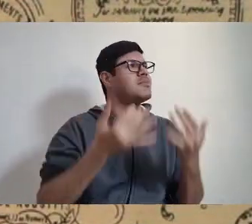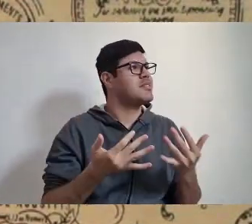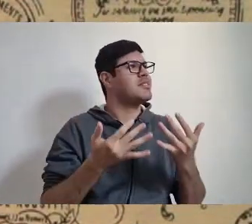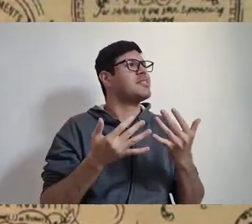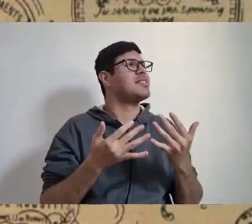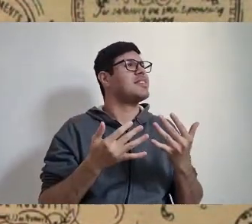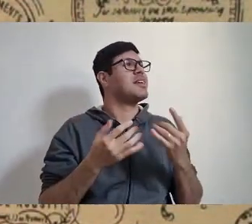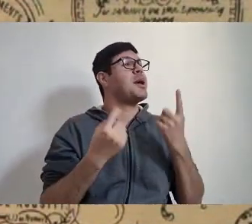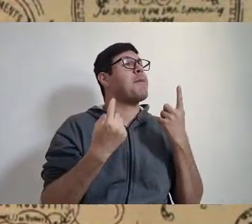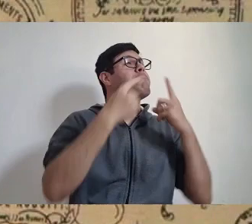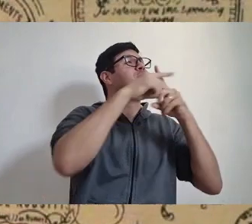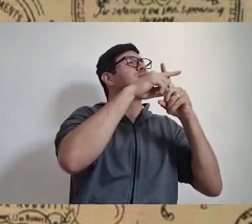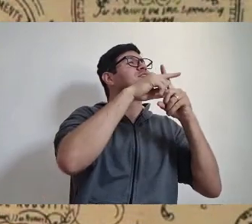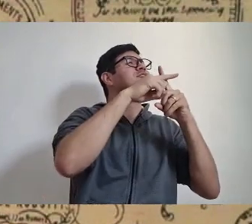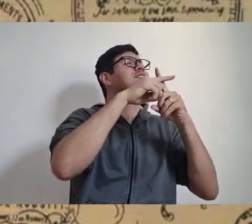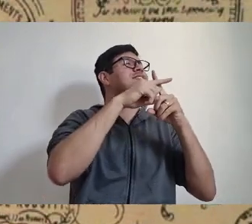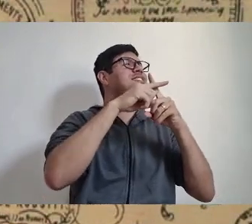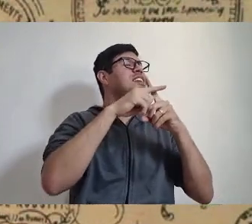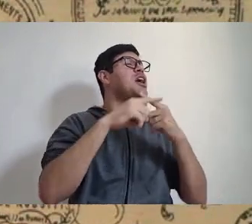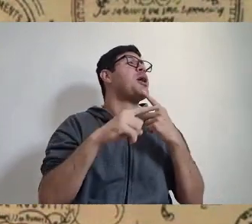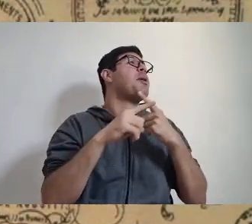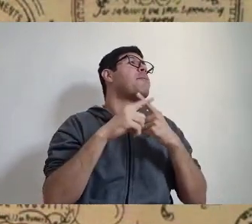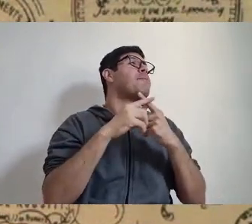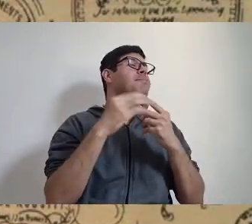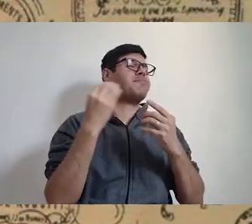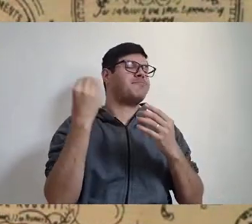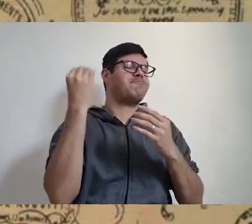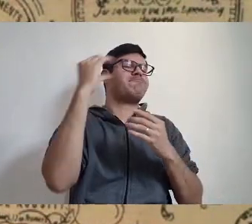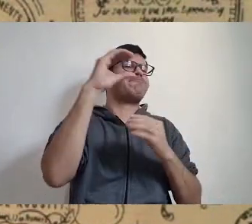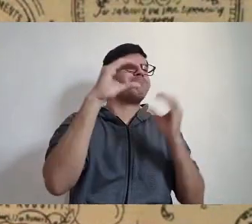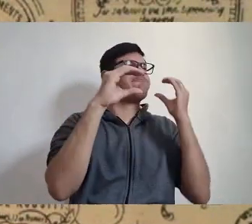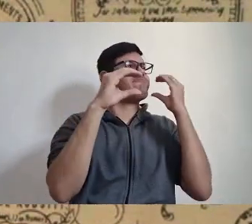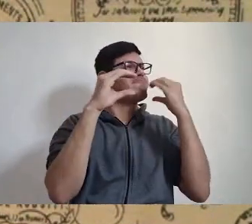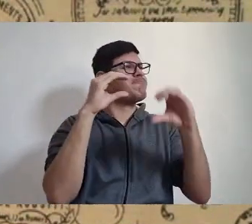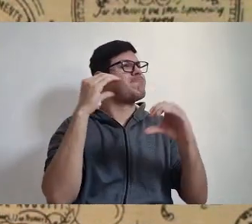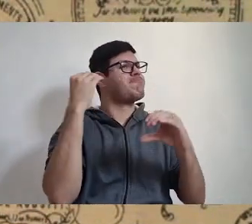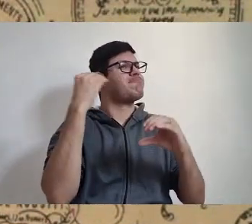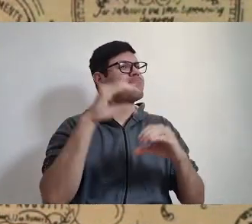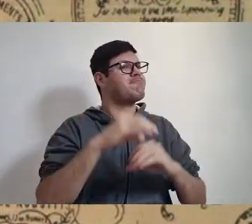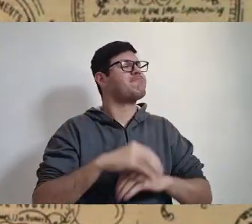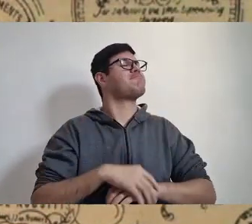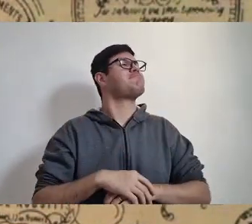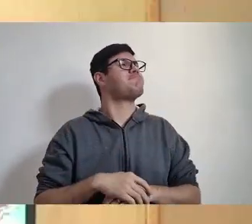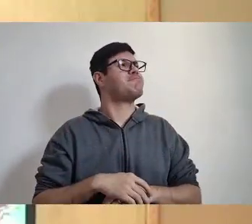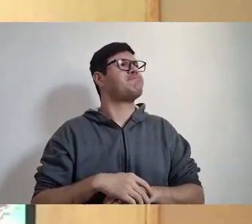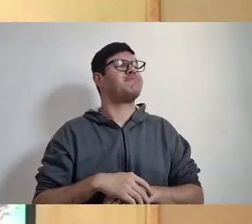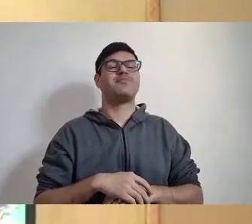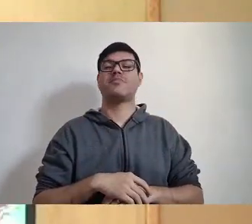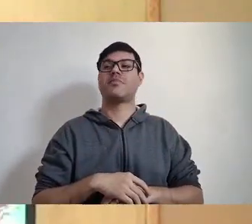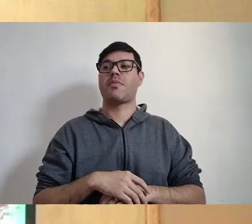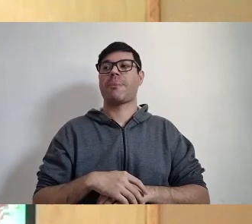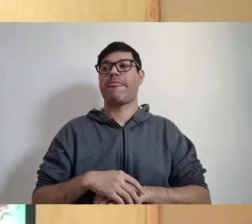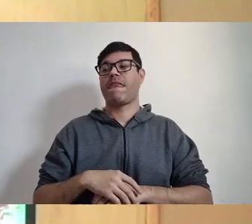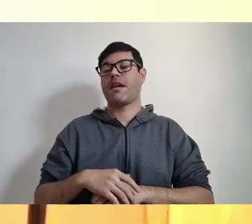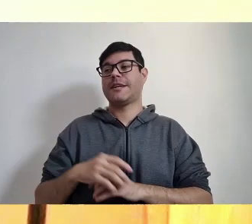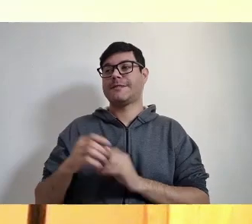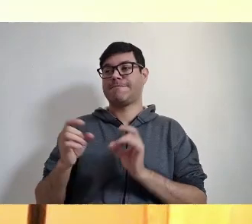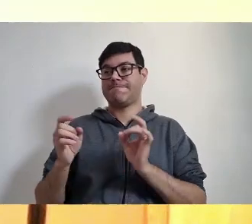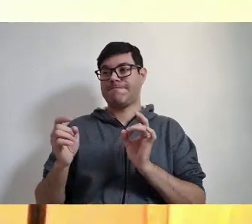história positiva, para registrar mesmo aquilo que você fez. Certo. Antes de encerrar, só para falar para você, eu